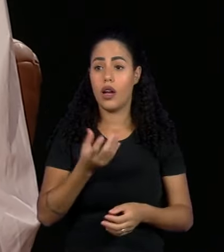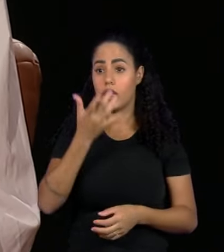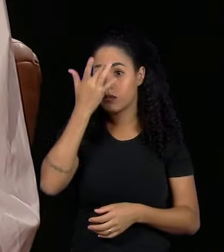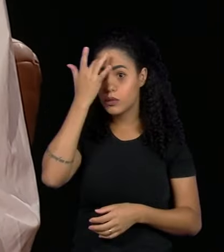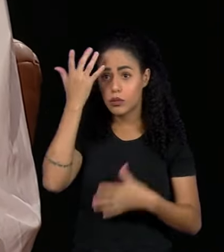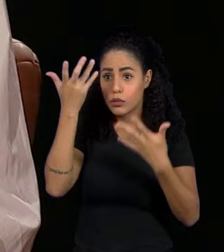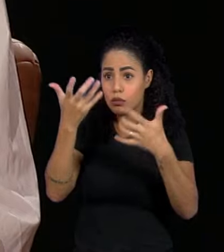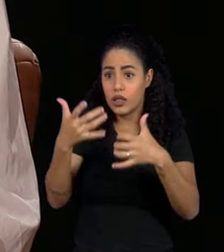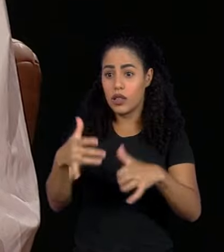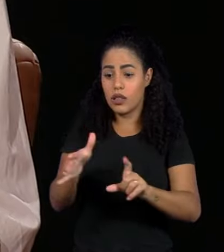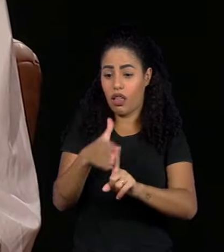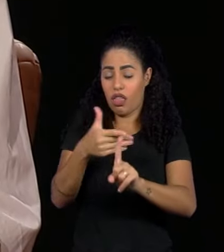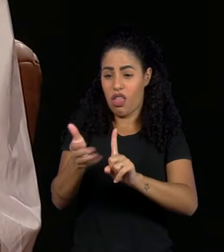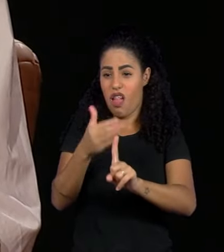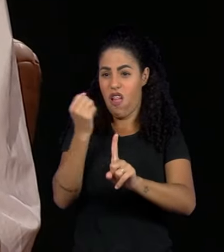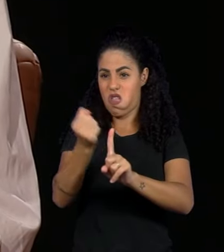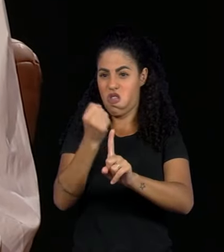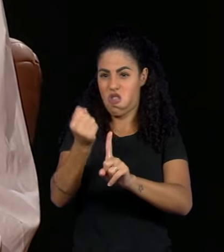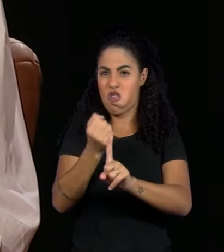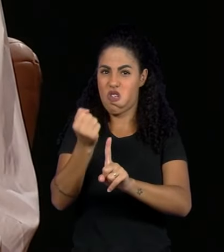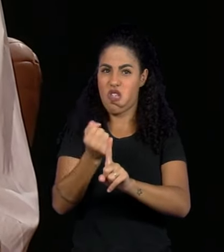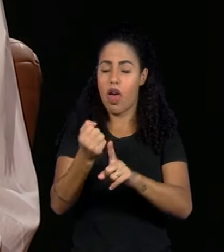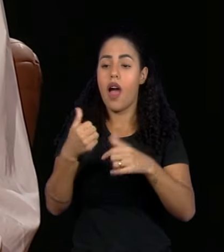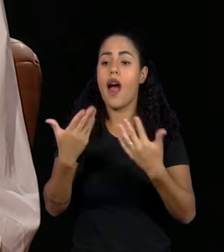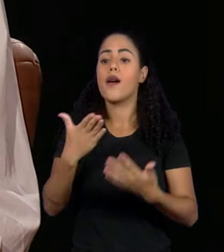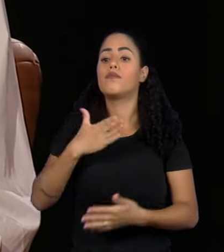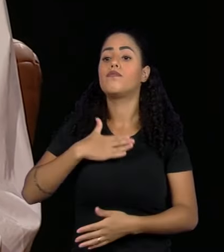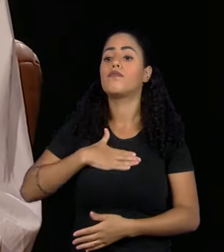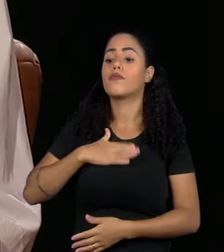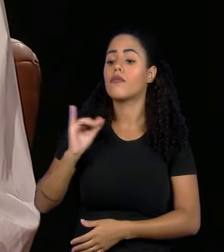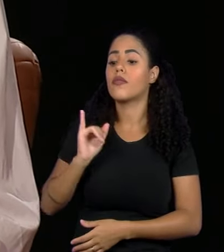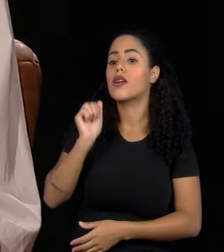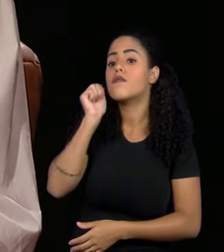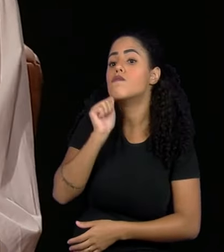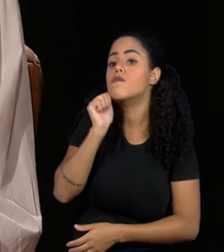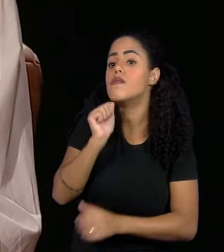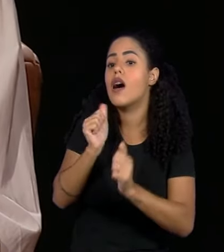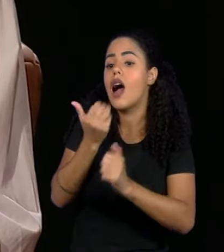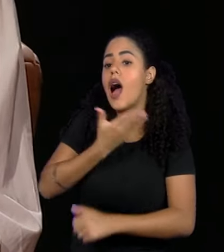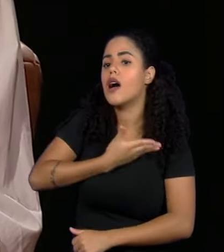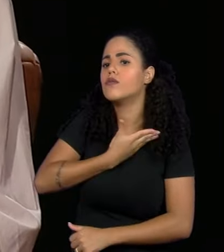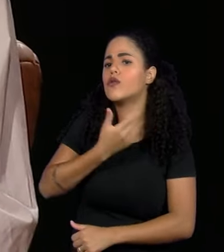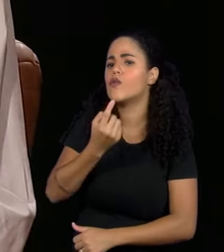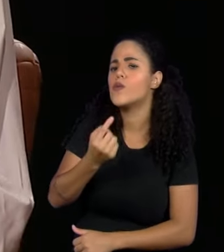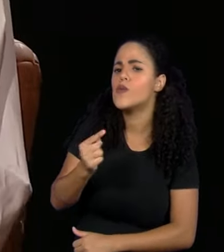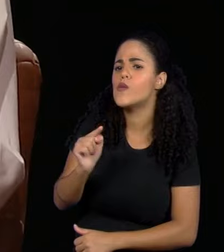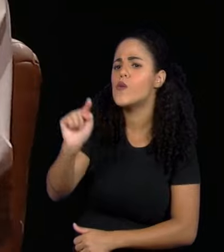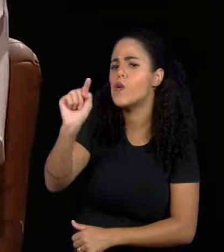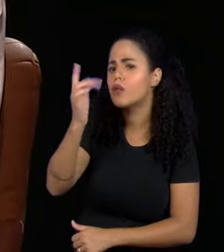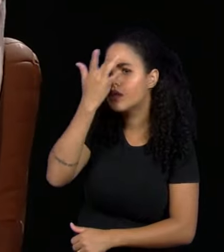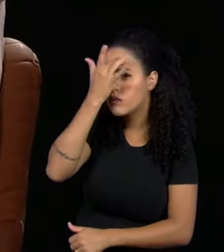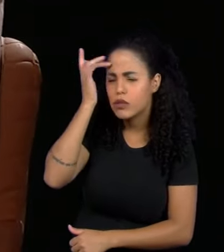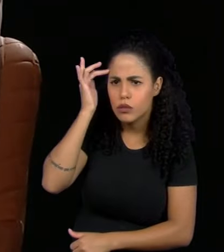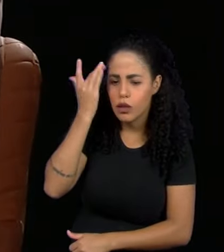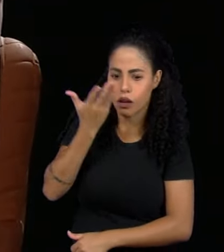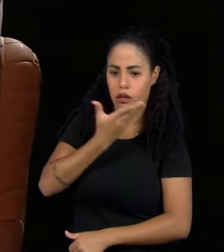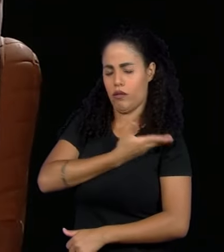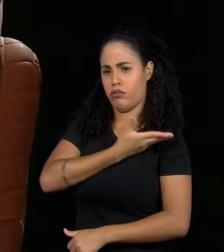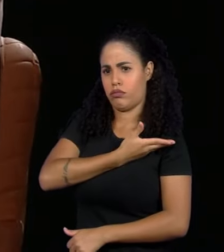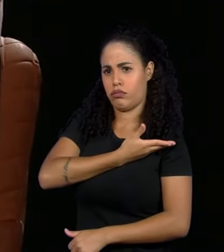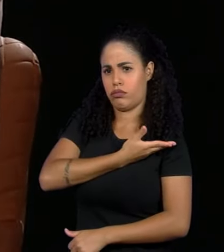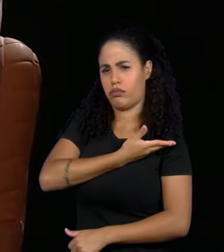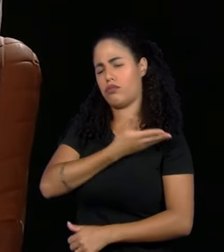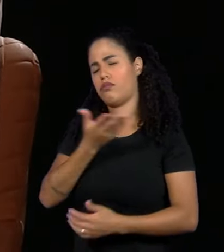Estavam as portas todas fechadas. Aí minha irmã, que tinha amizade com... Minha irmã mais velha, Maria Helena, que tinha amizade com